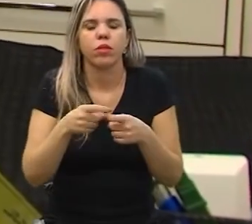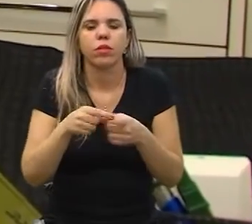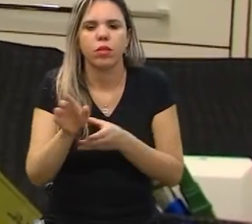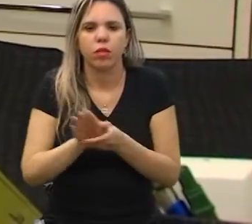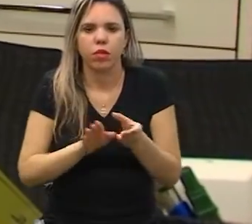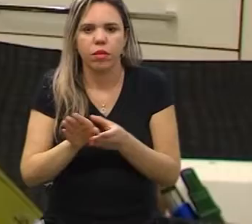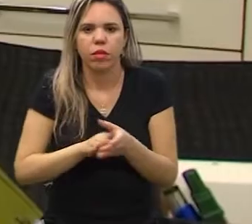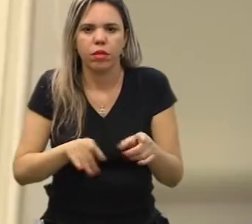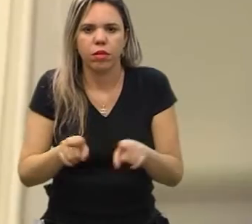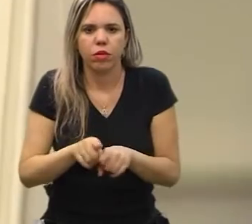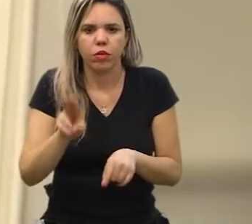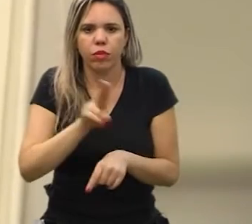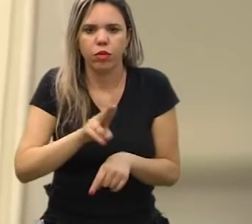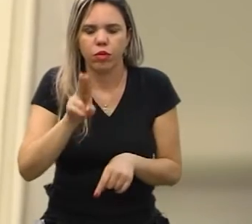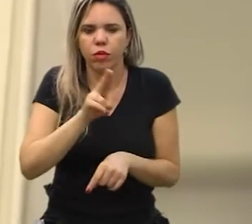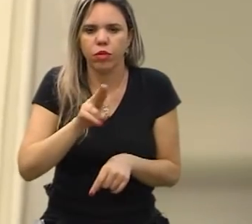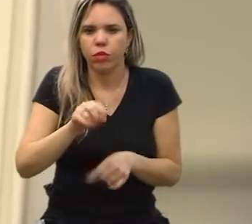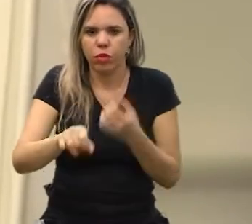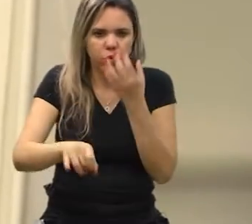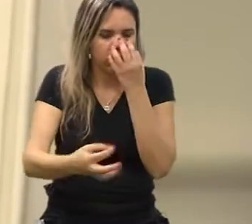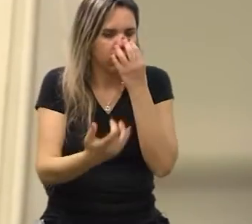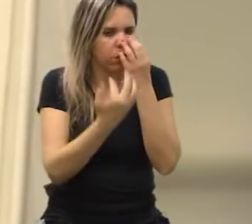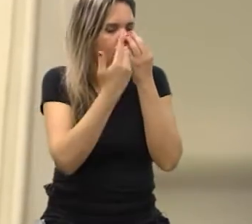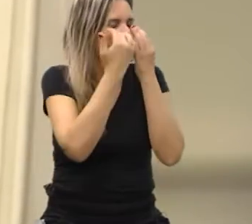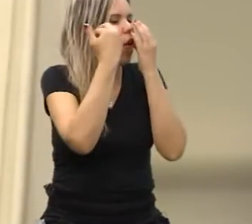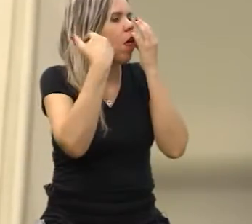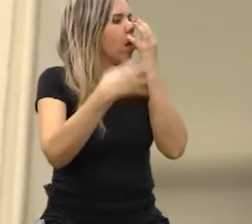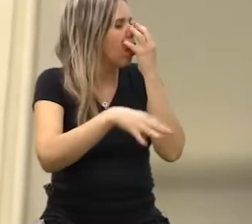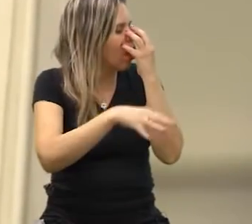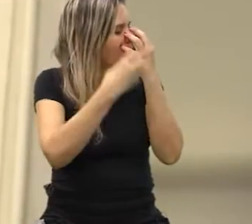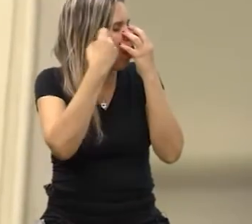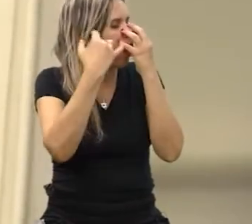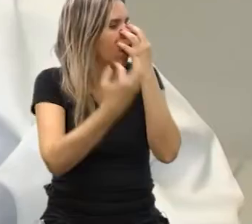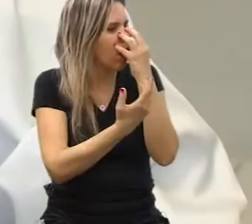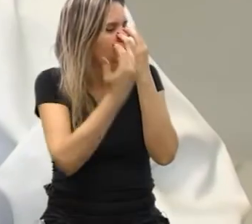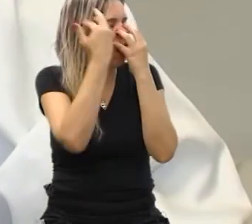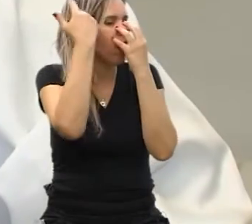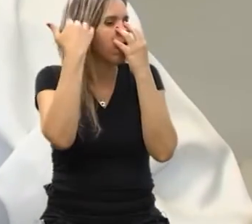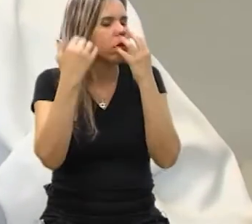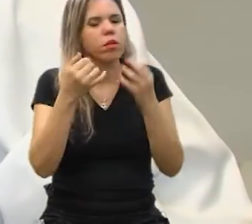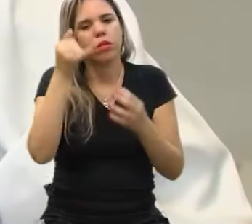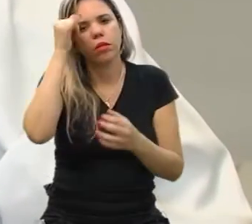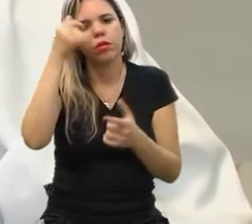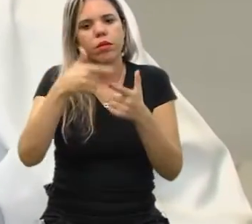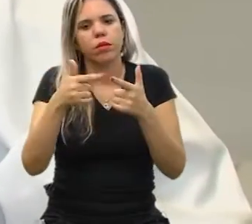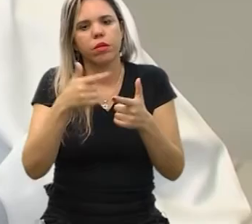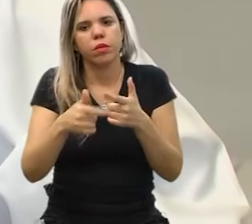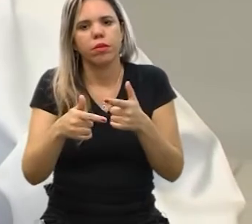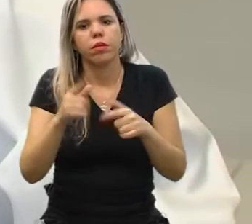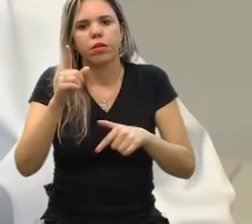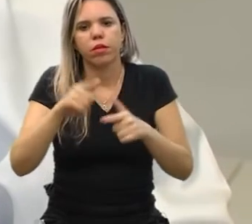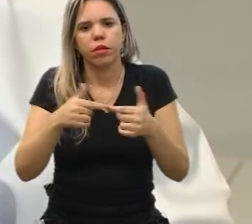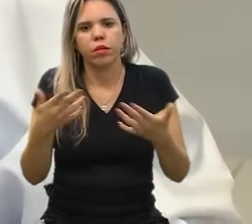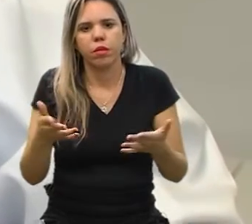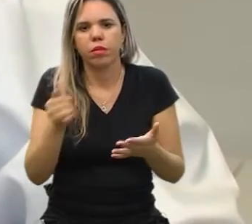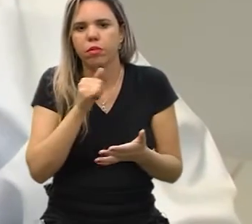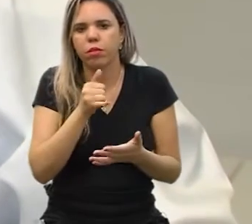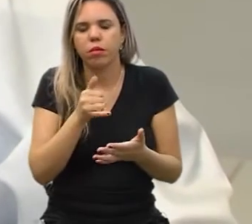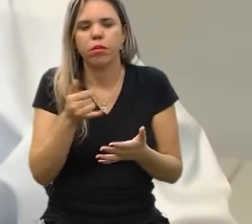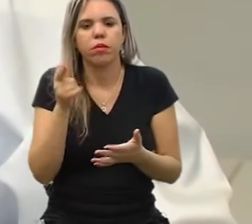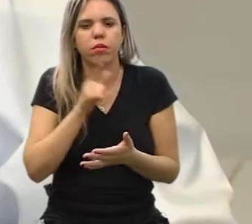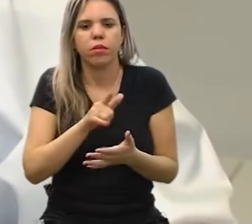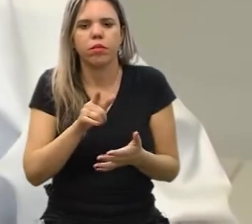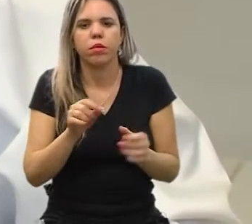médico orienta também o uso de umidificador para amenizar os efeitos do tempo seco. Tanto equipamentos, né, elétricos